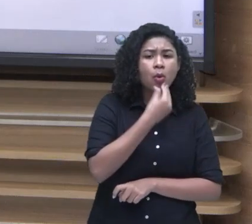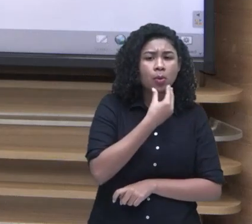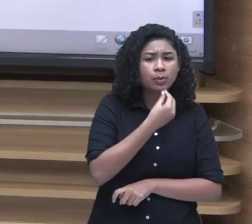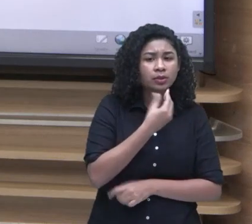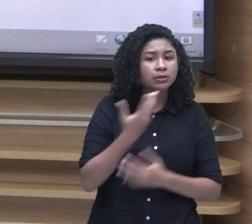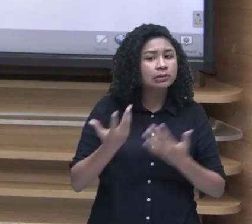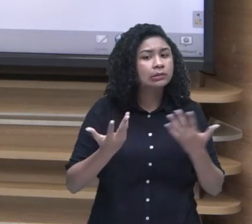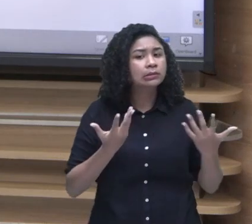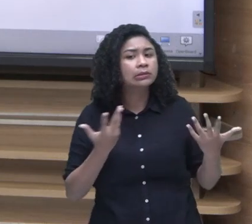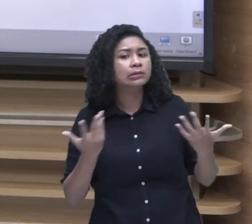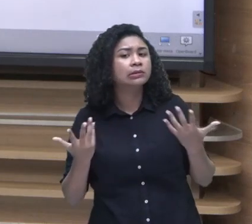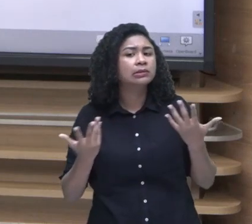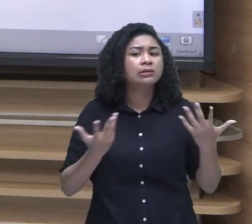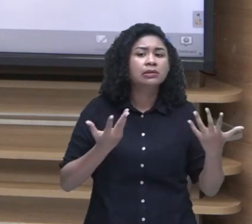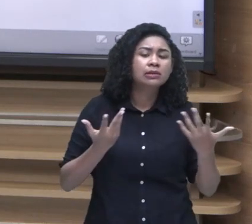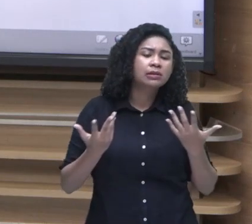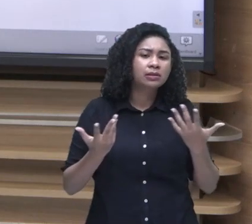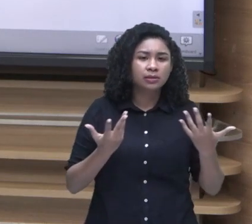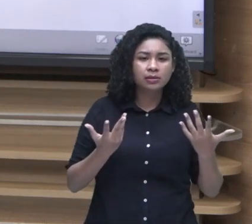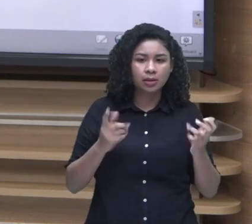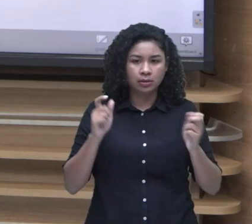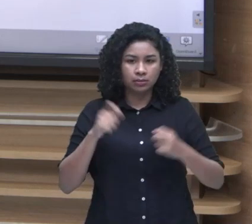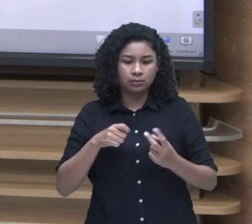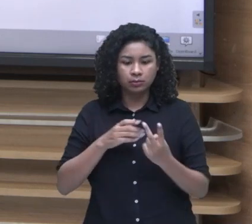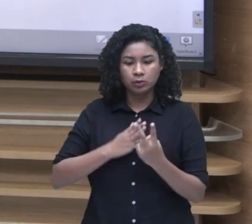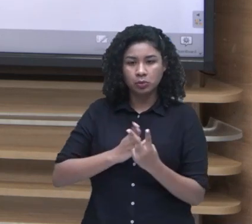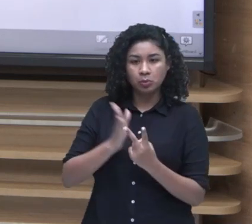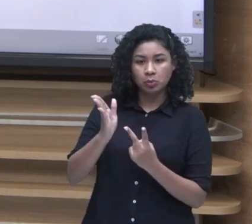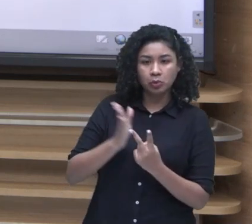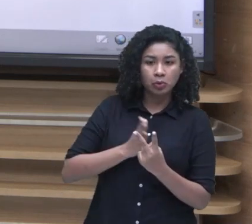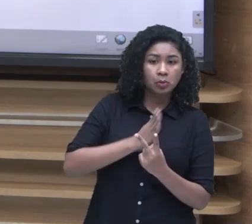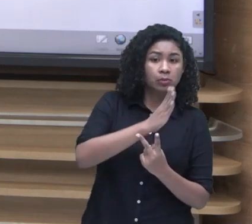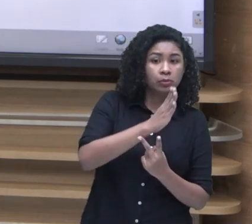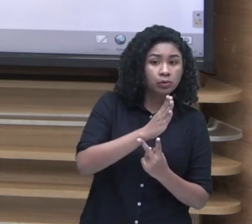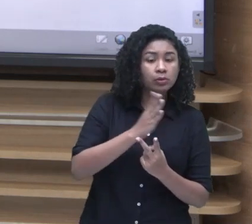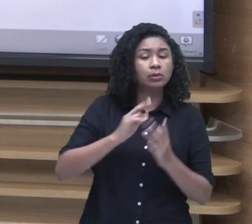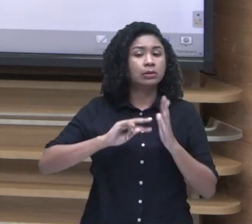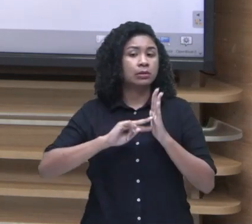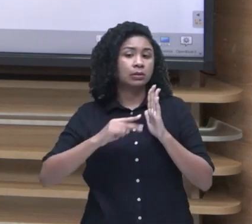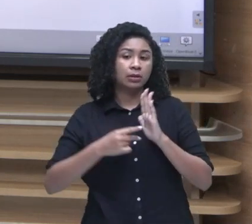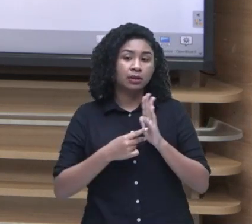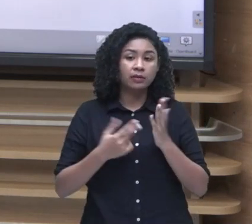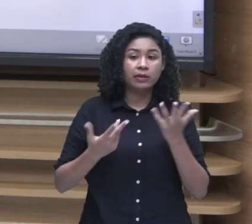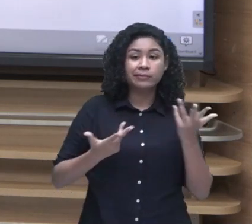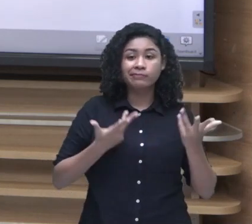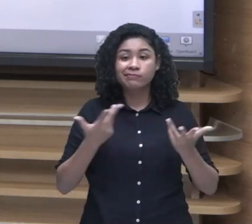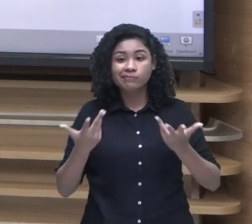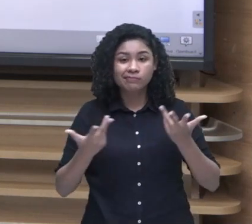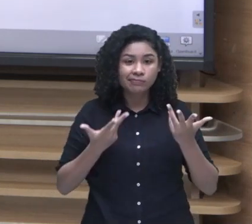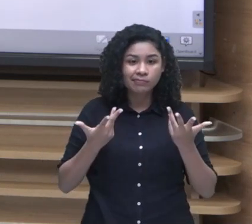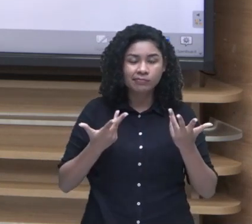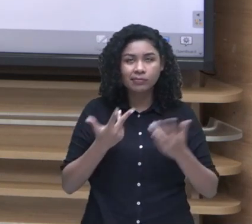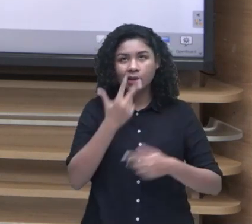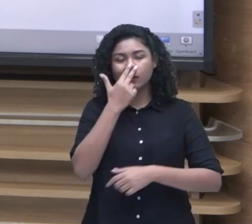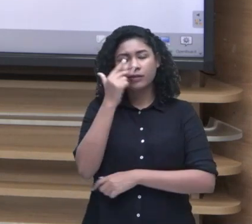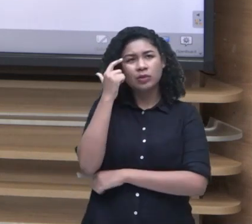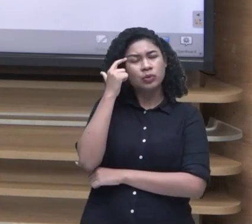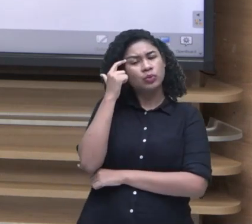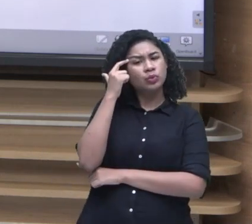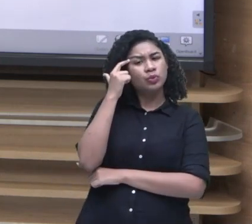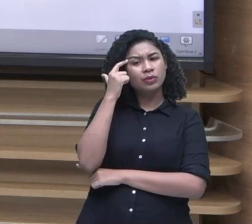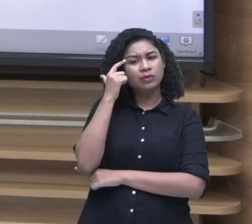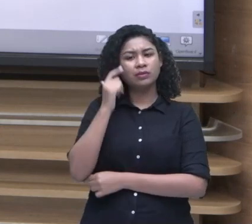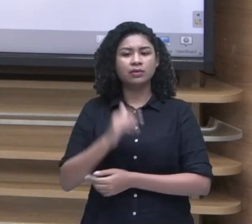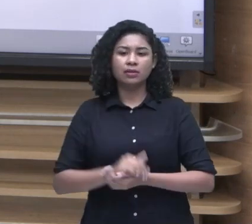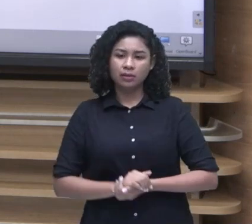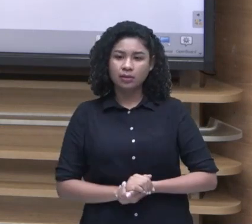tem essa dualidade de sentido. Observar, então fica nesse questionamento, é isso?